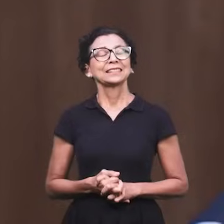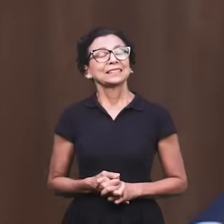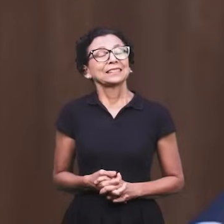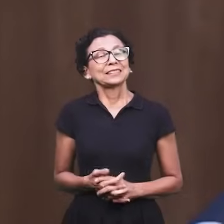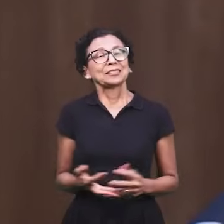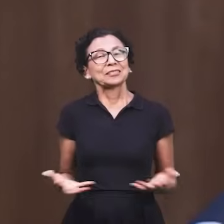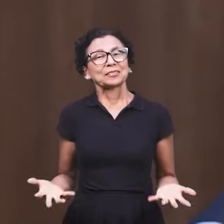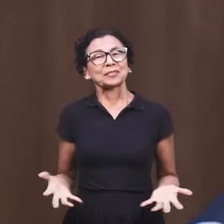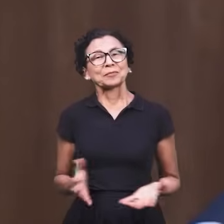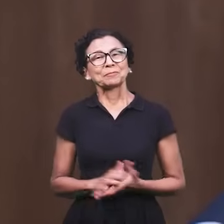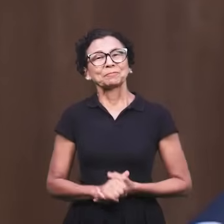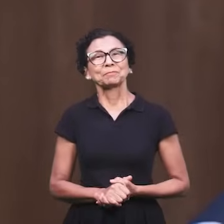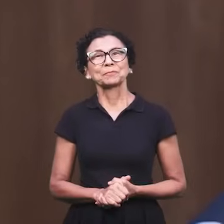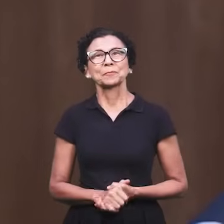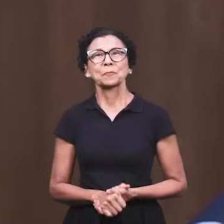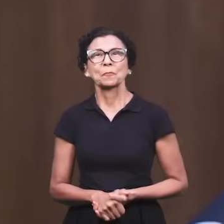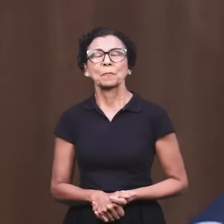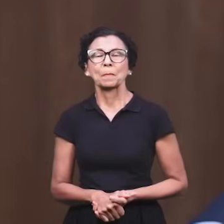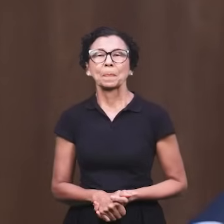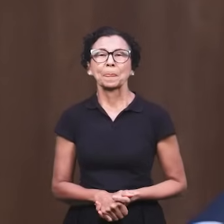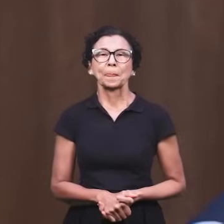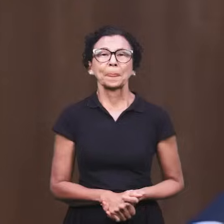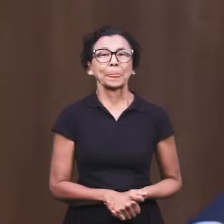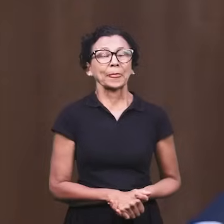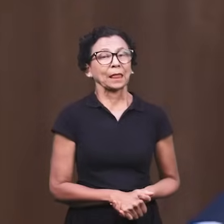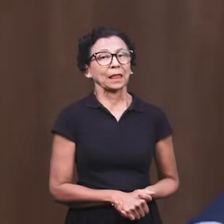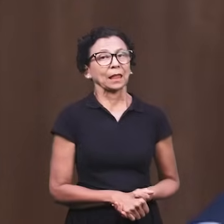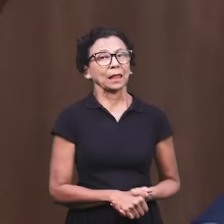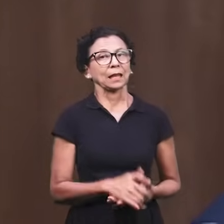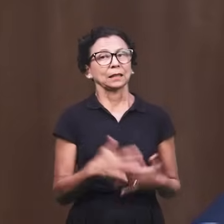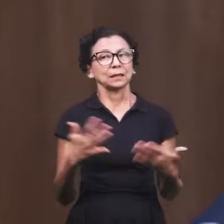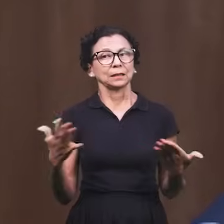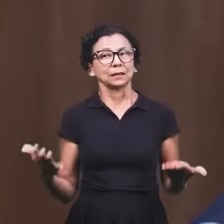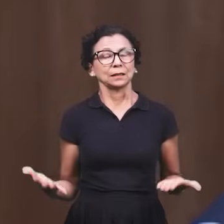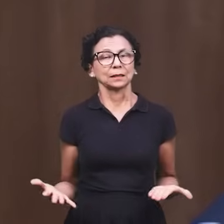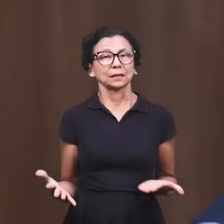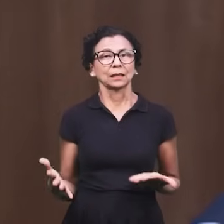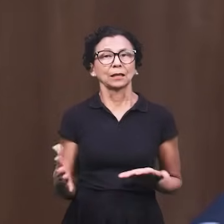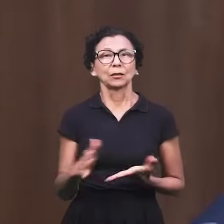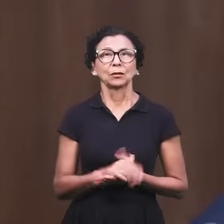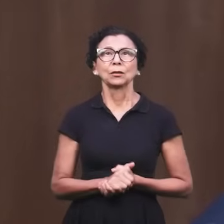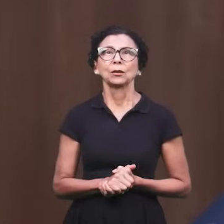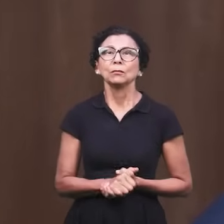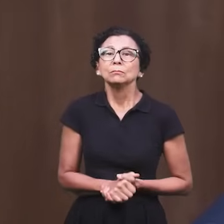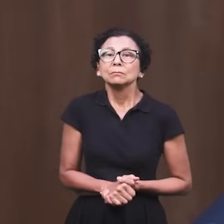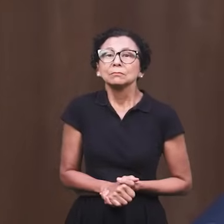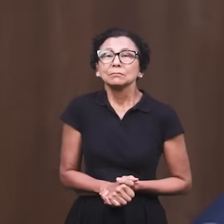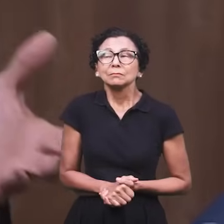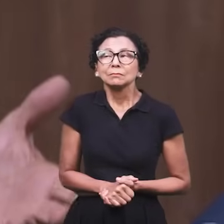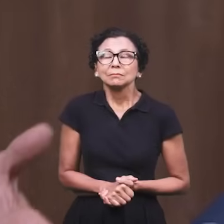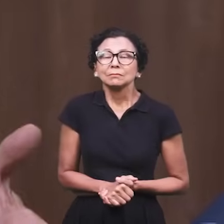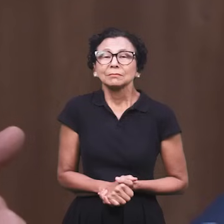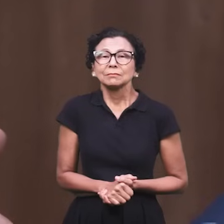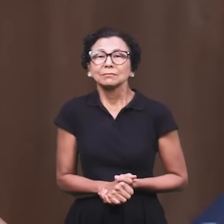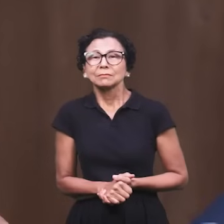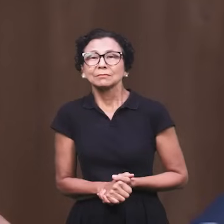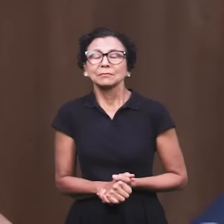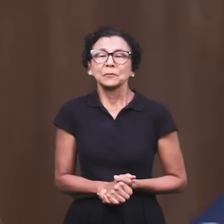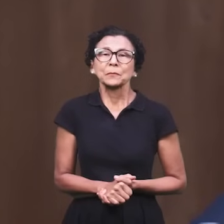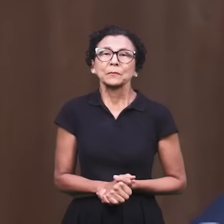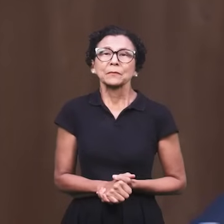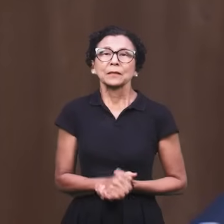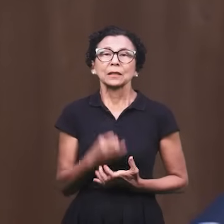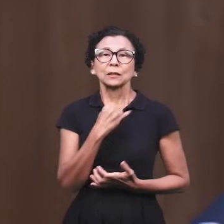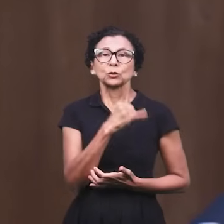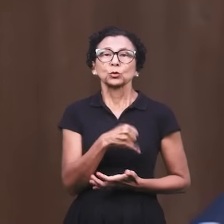fui arrebatado até o terceiro céu. E lá eu vi coisas inefáveis, coisas extraordinárias, que não é lícito falar dela.